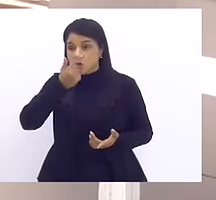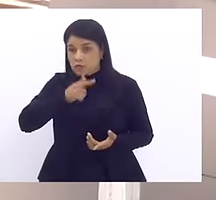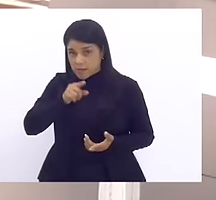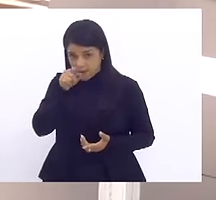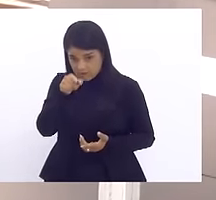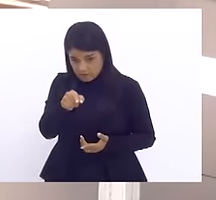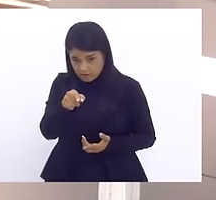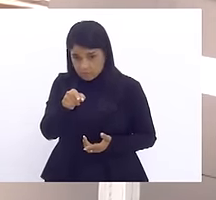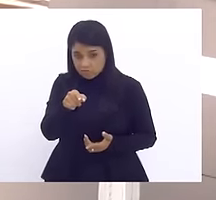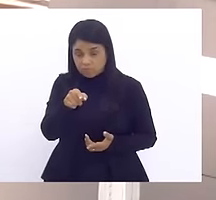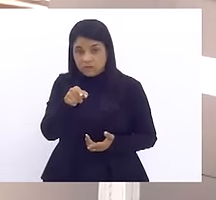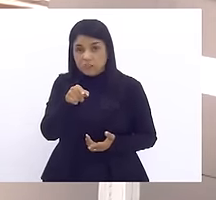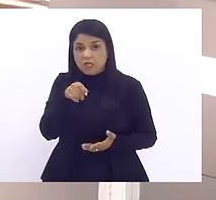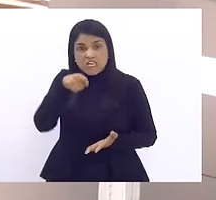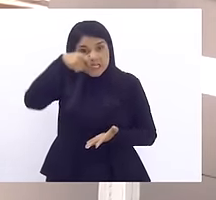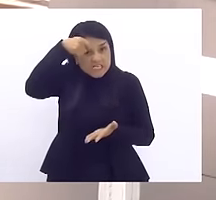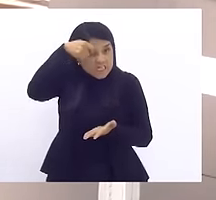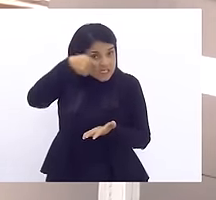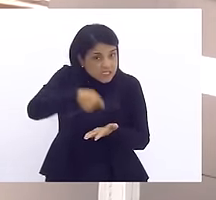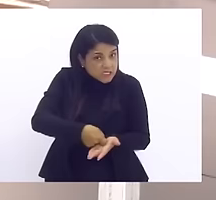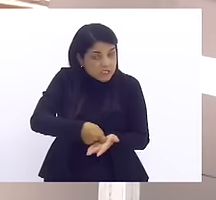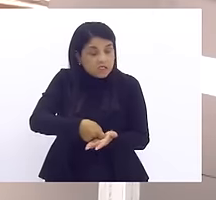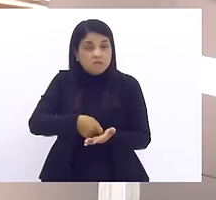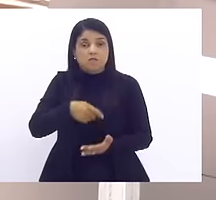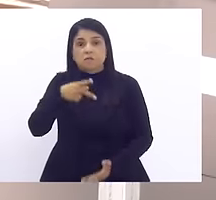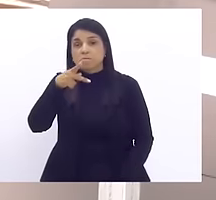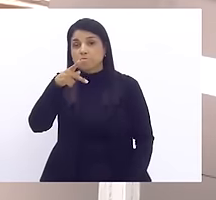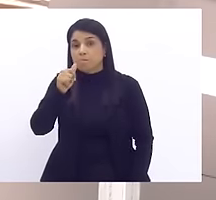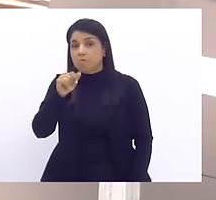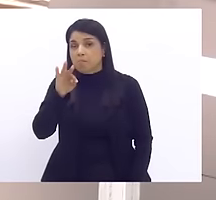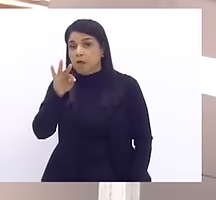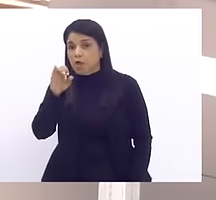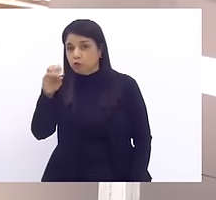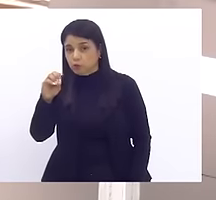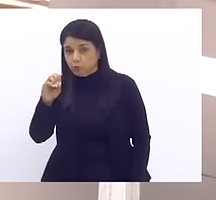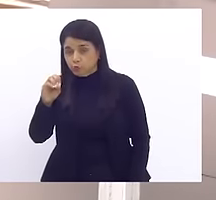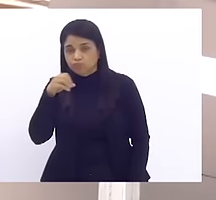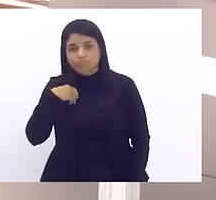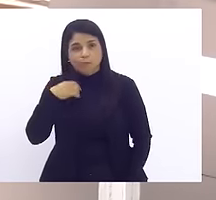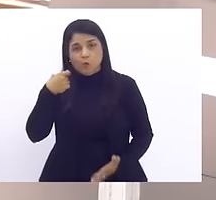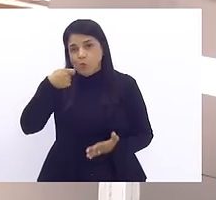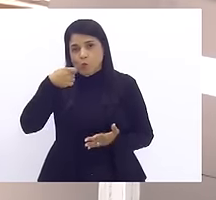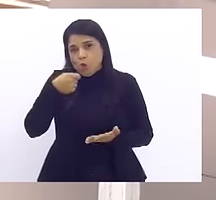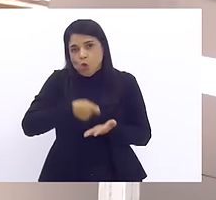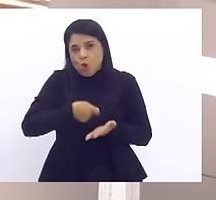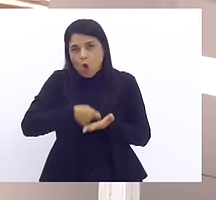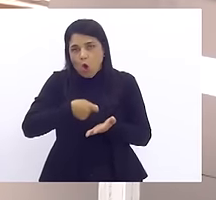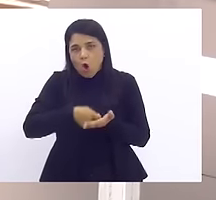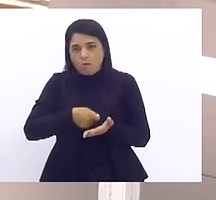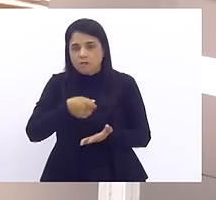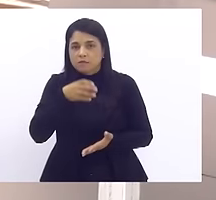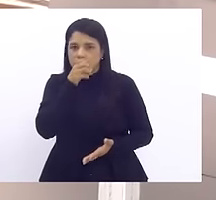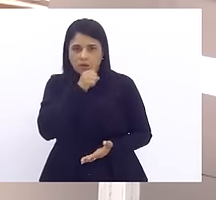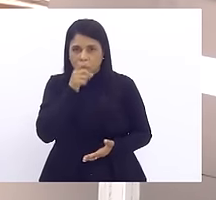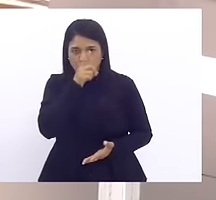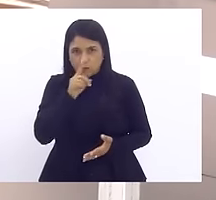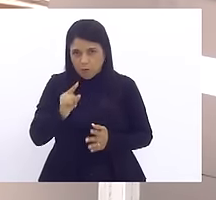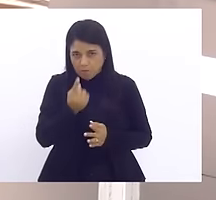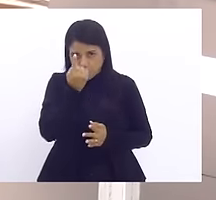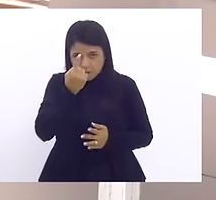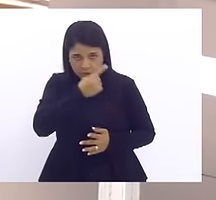Pátio cobra final de semana a senhora tem esse controle Ah esse controle porque a prestação de contas